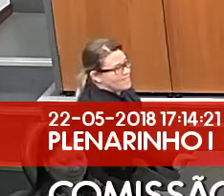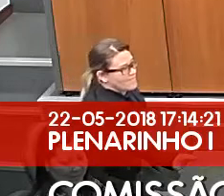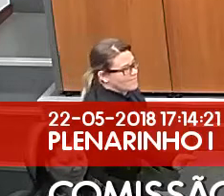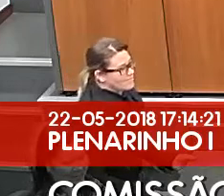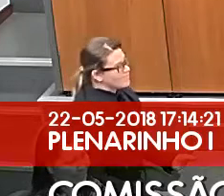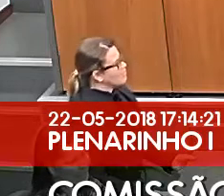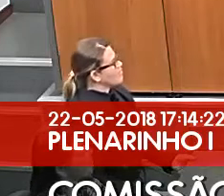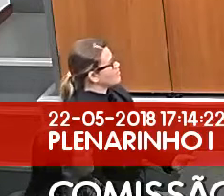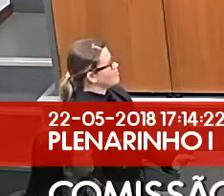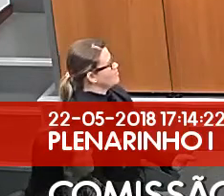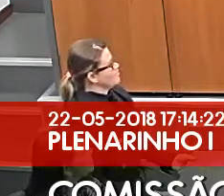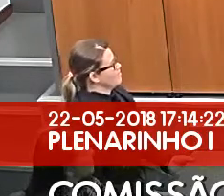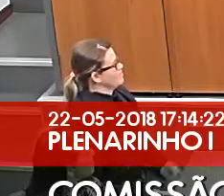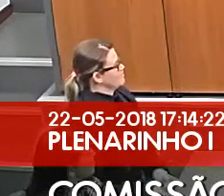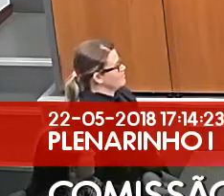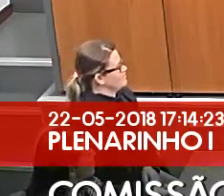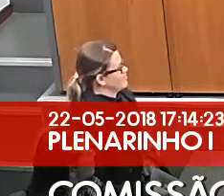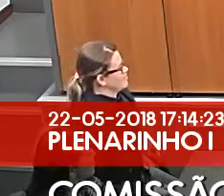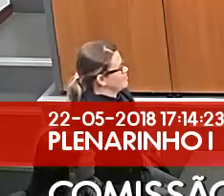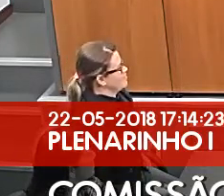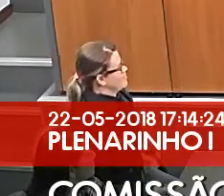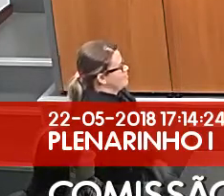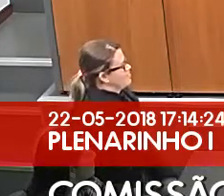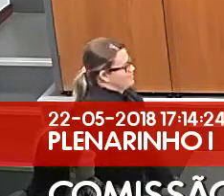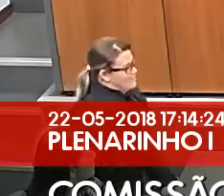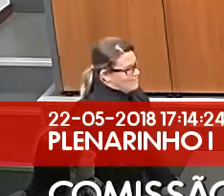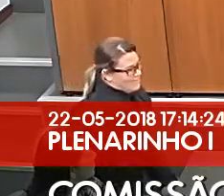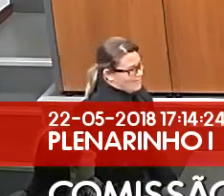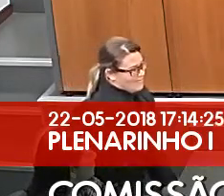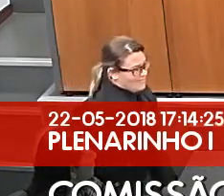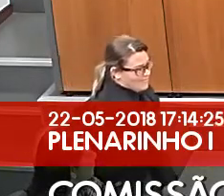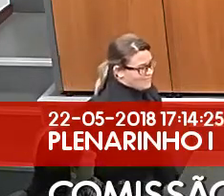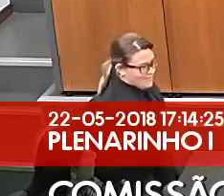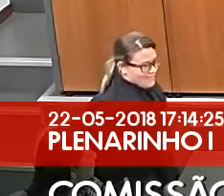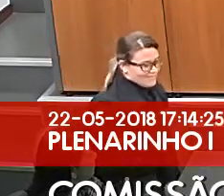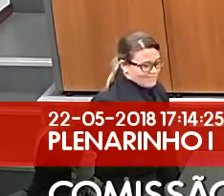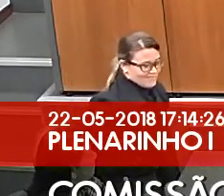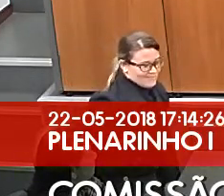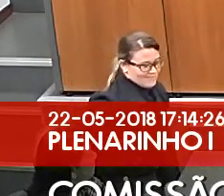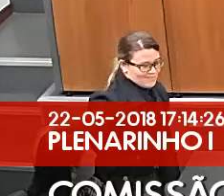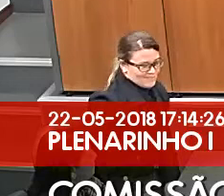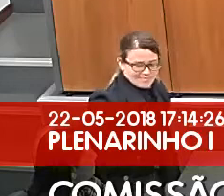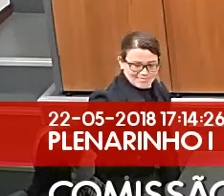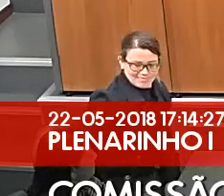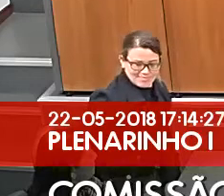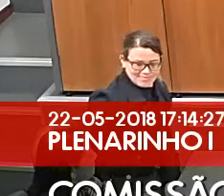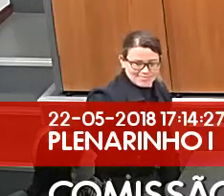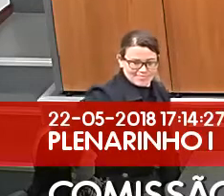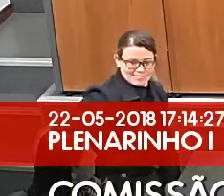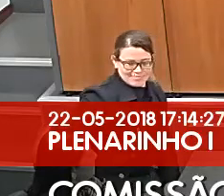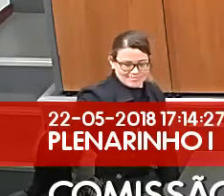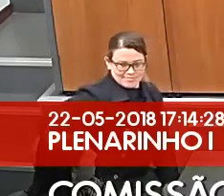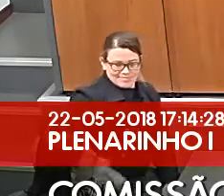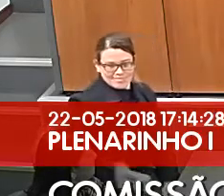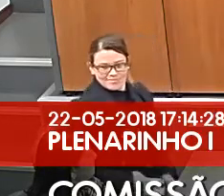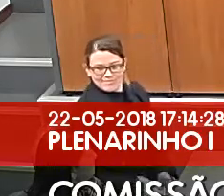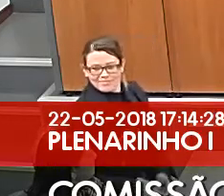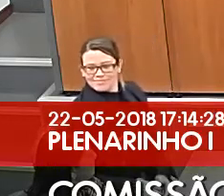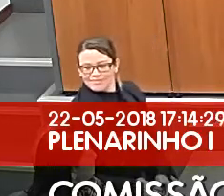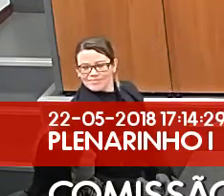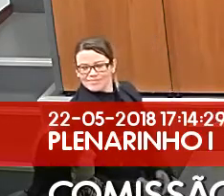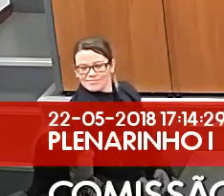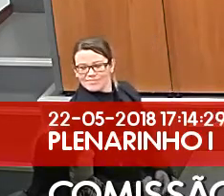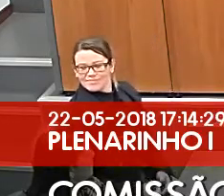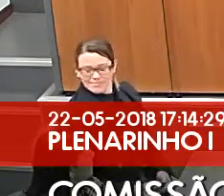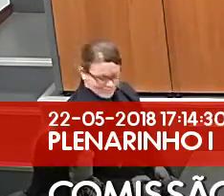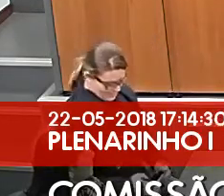chamar, e no dia da audiência com o DETRAN, nós vamos chamar novamente, Enilza, representantes, especialmente de Tabira e de outros irmãos